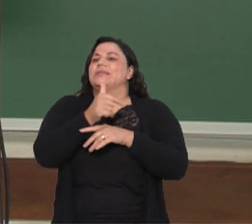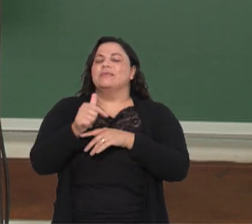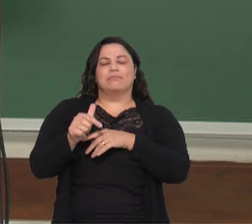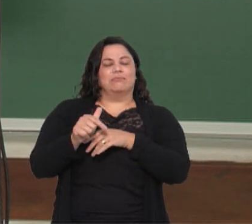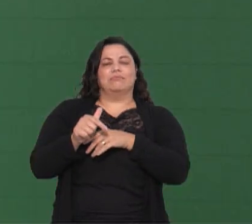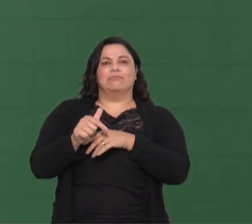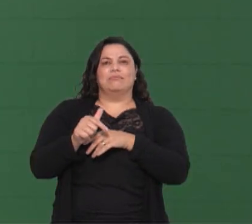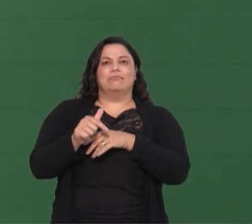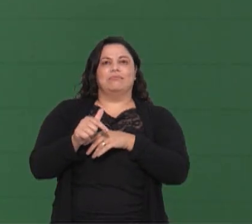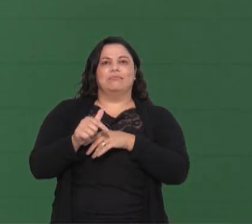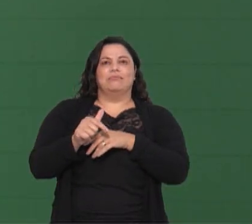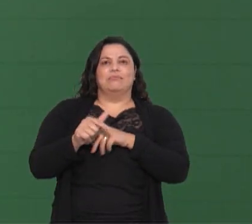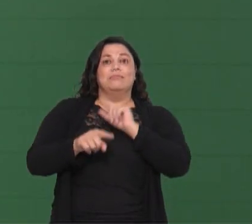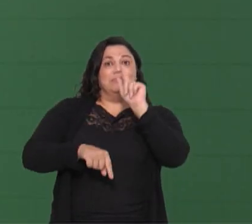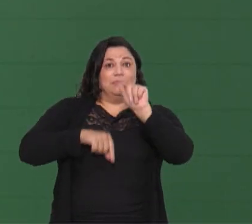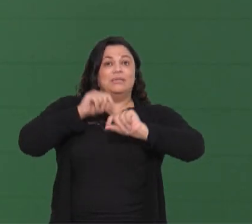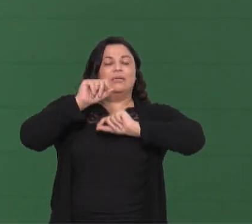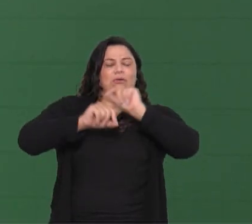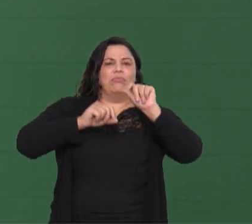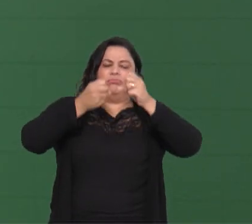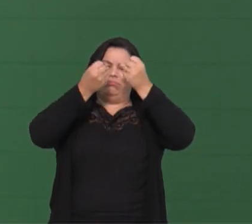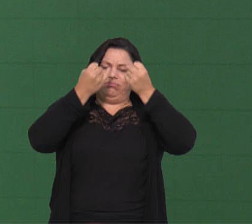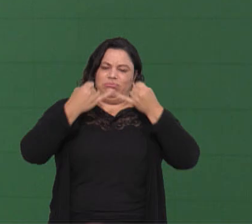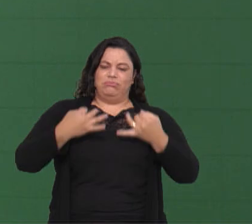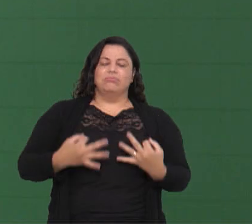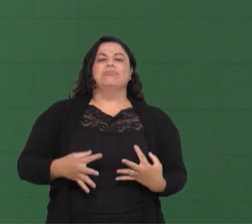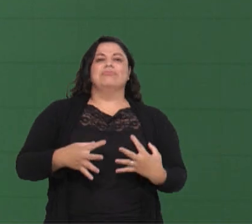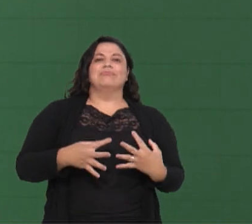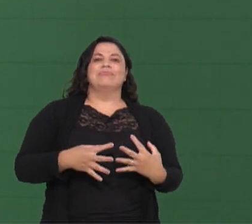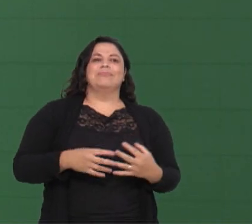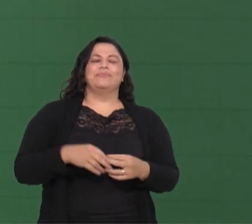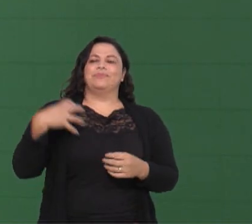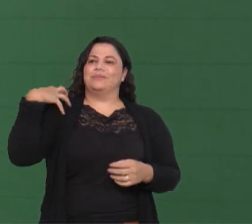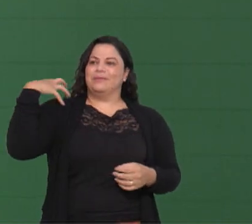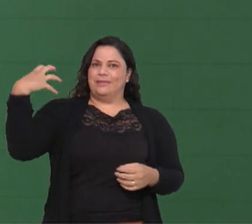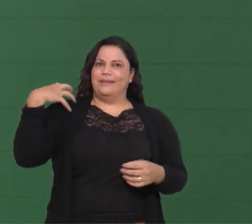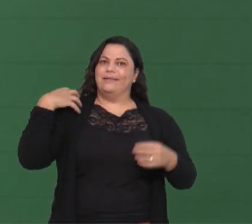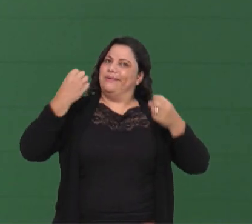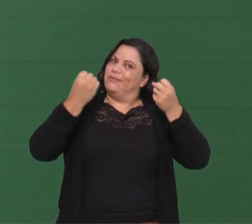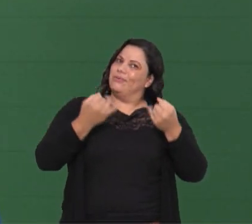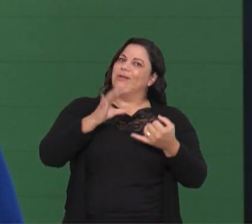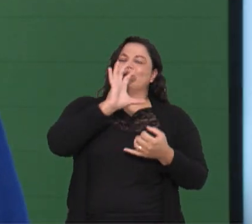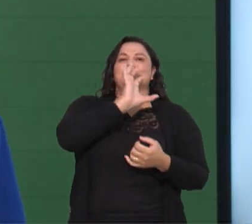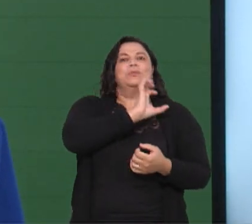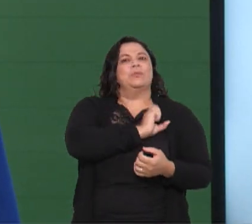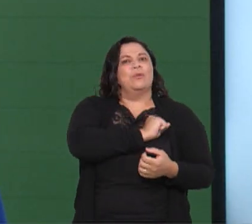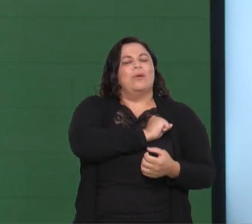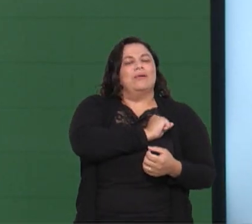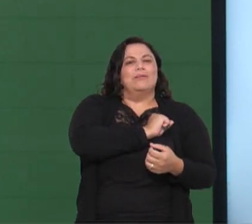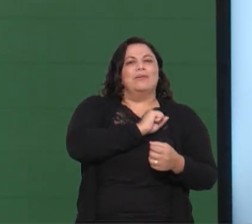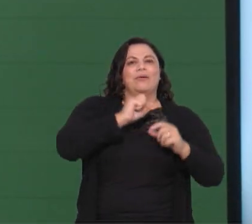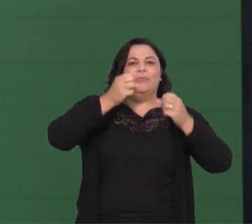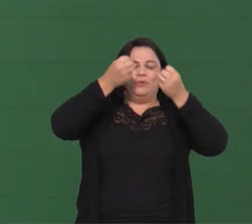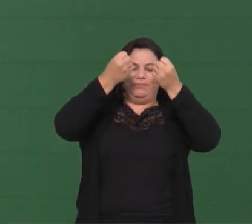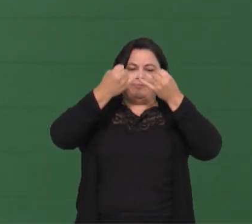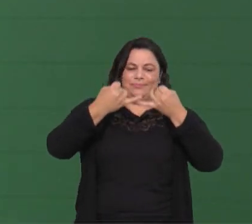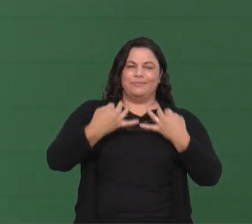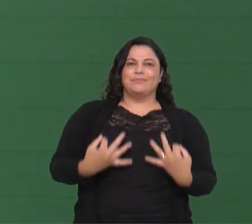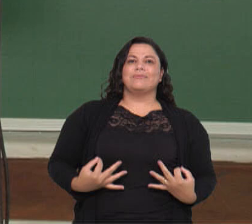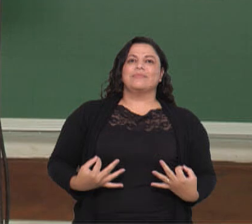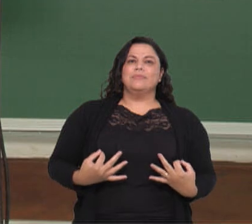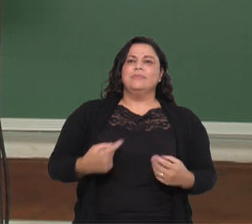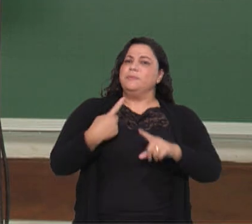ainda. Tá? Então essa é a definição que o Platão vai colocar sobre o amor, e é justamente por isso que ele vai dizer que quando você